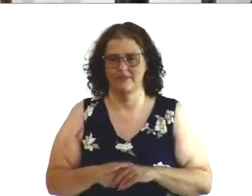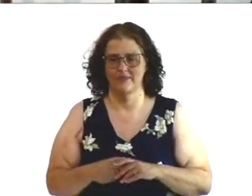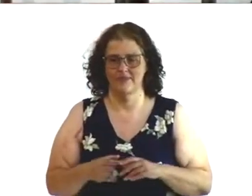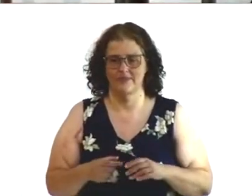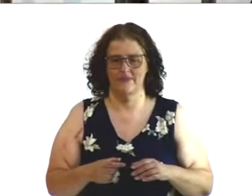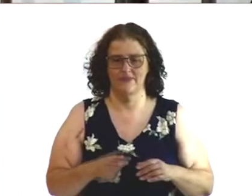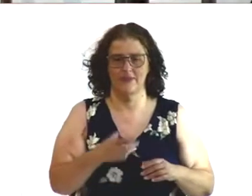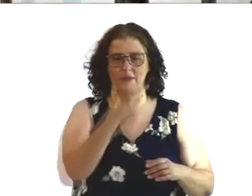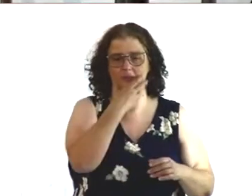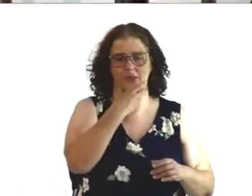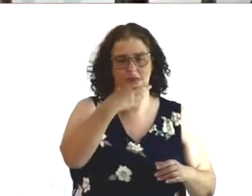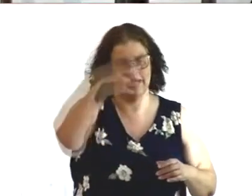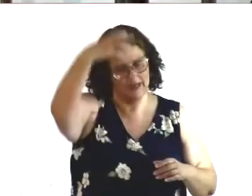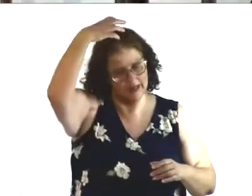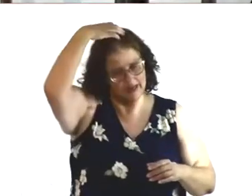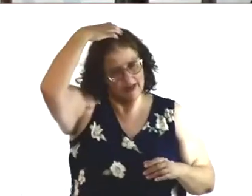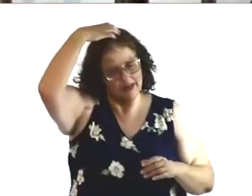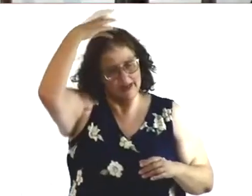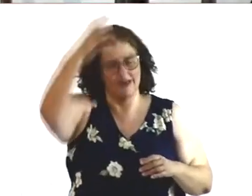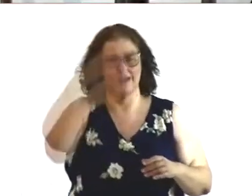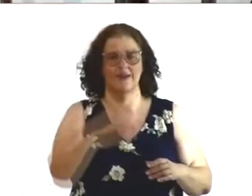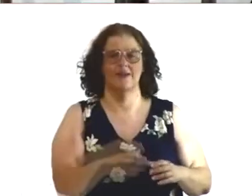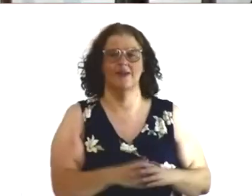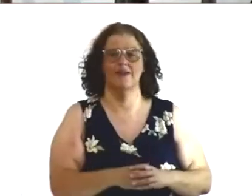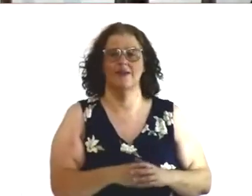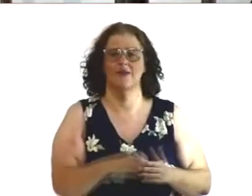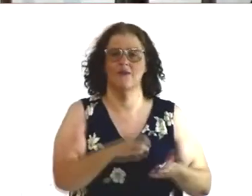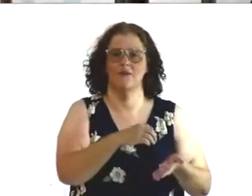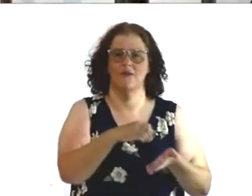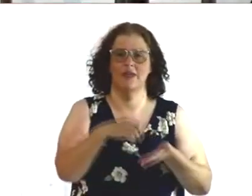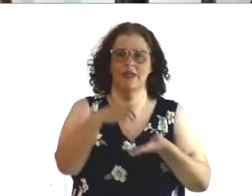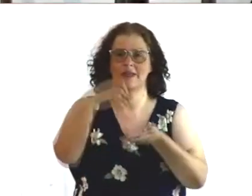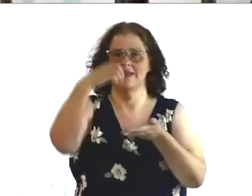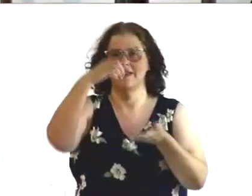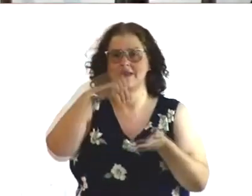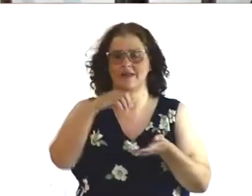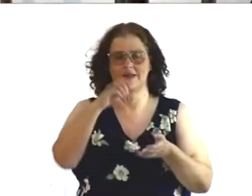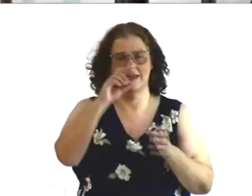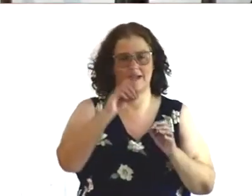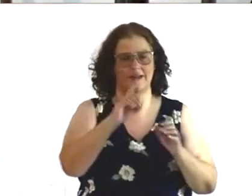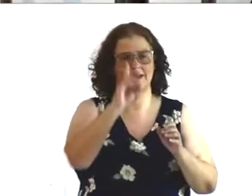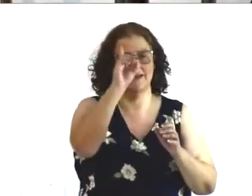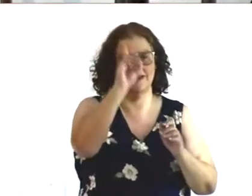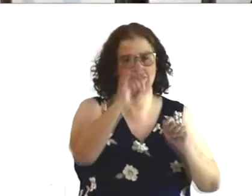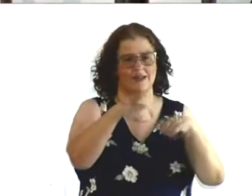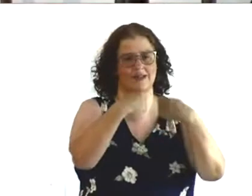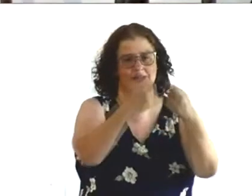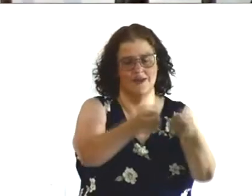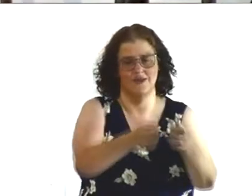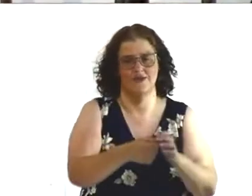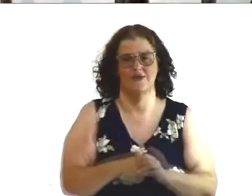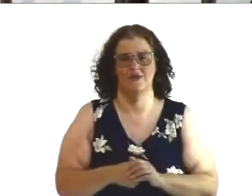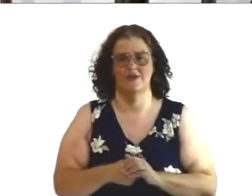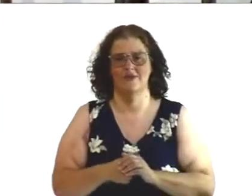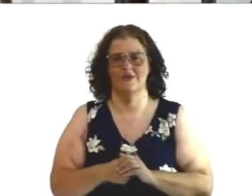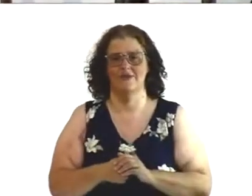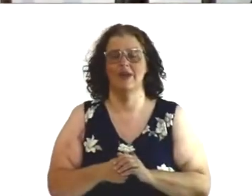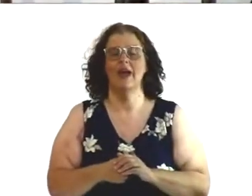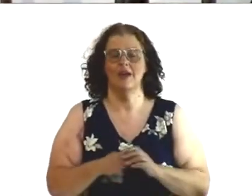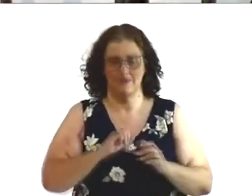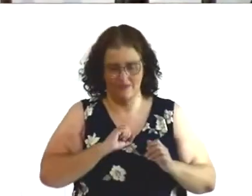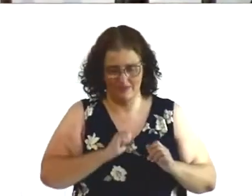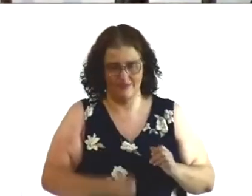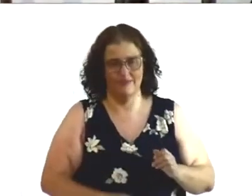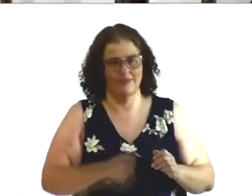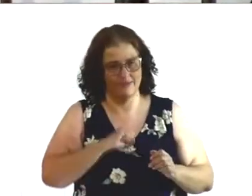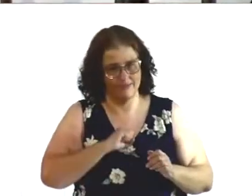para rei, se a tradição estiver certa. Eles vêm com presente para o sacerdote, incenso, se a tradição estiver